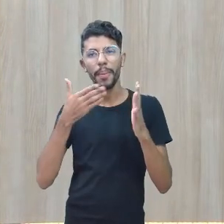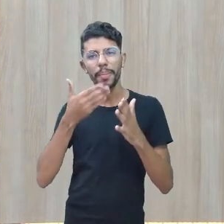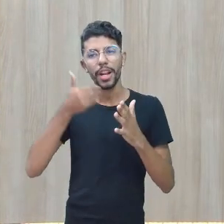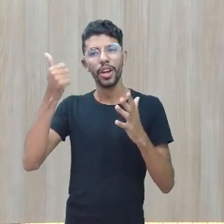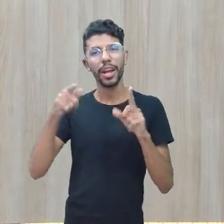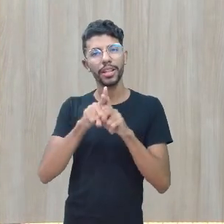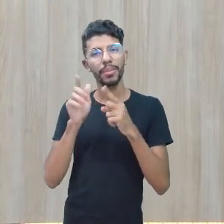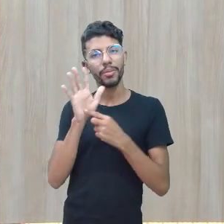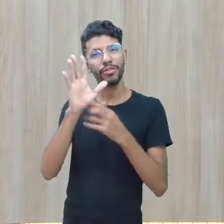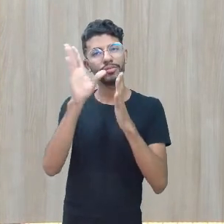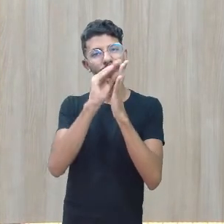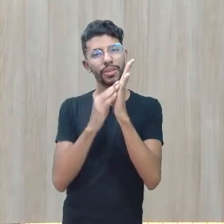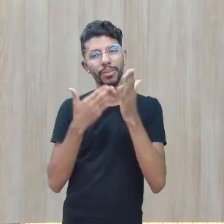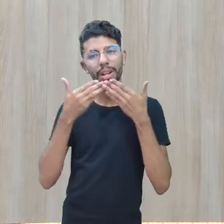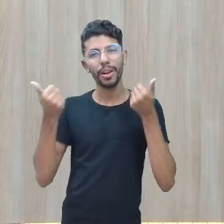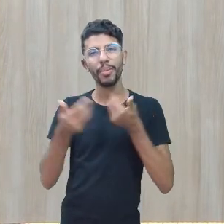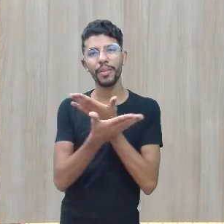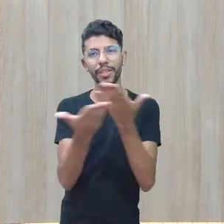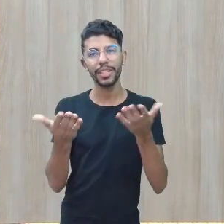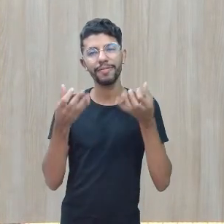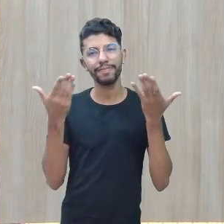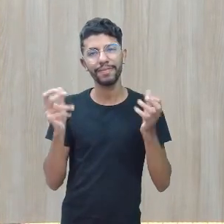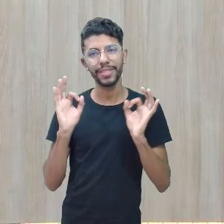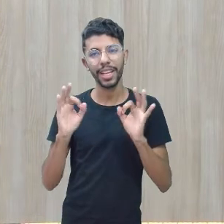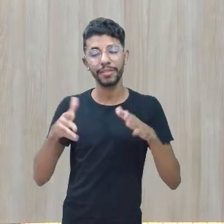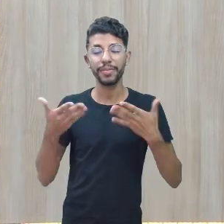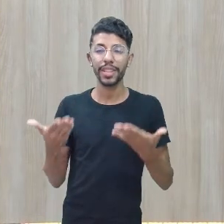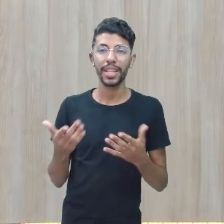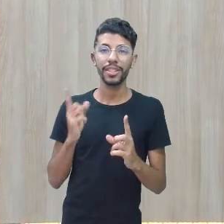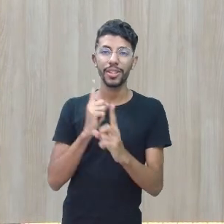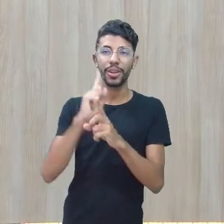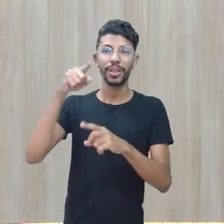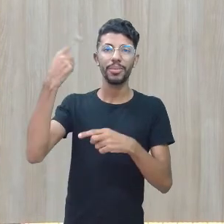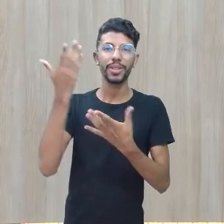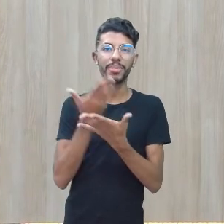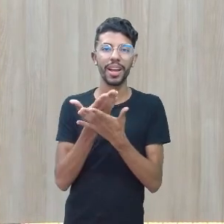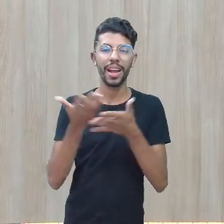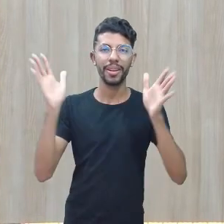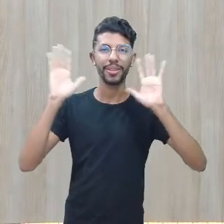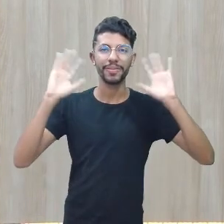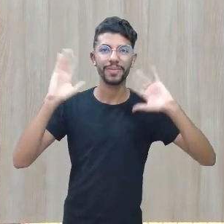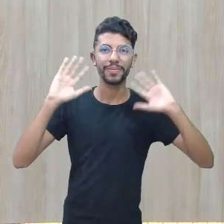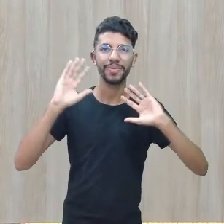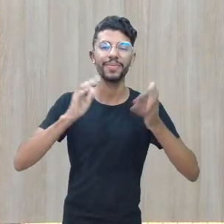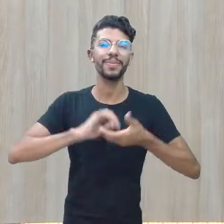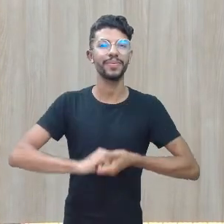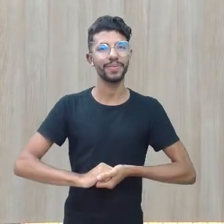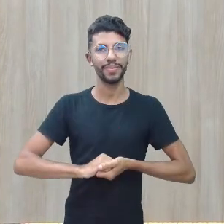vocês, tá bom? É isso, gente. A gente vai se ver na próxima aula, tá? Até mais!